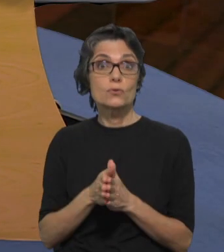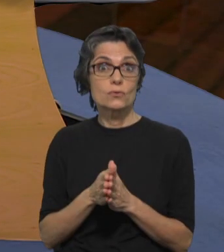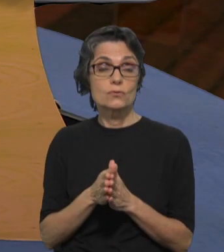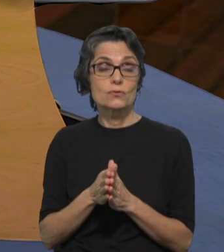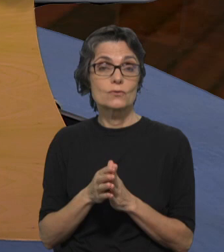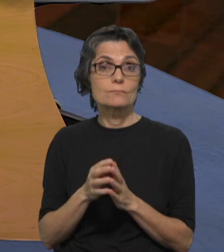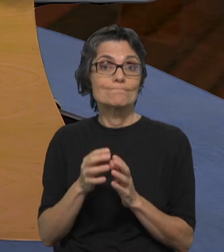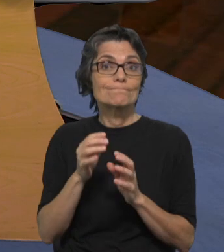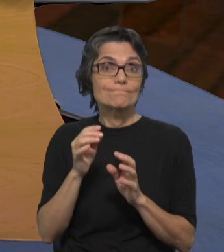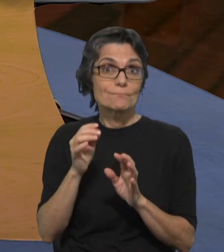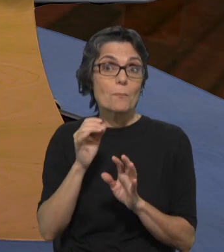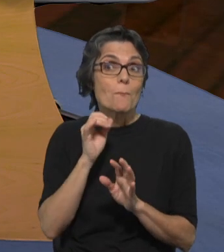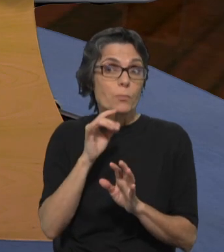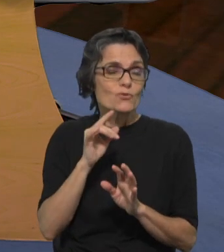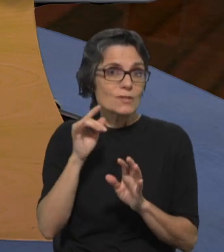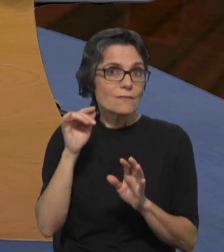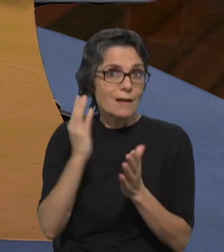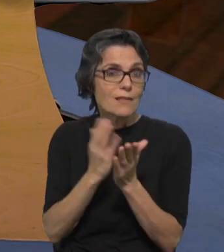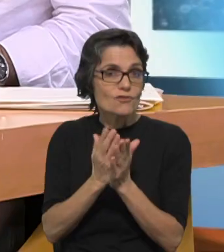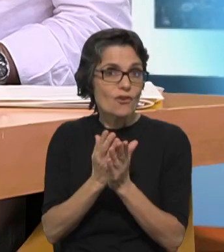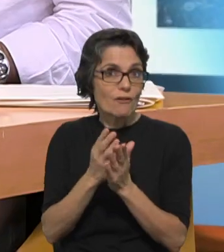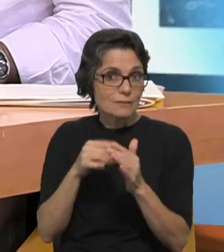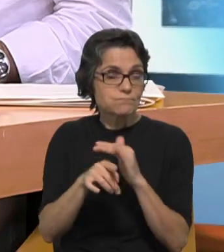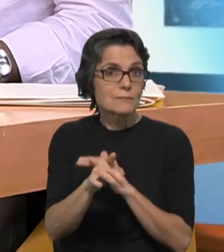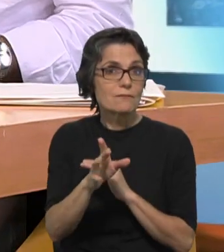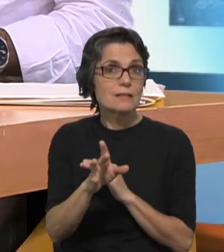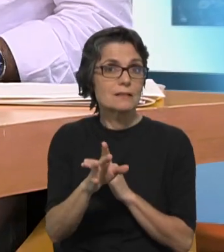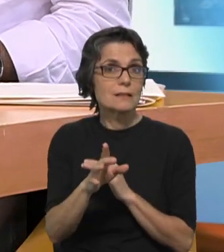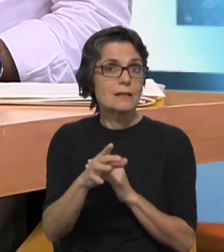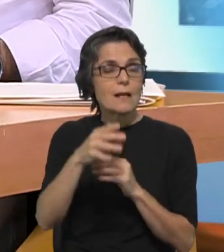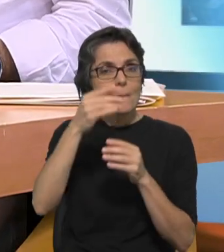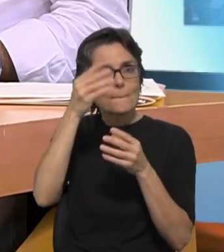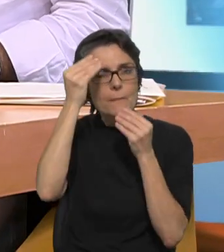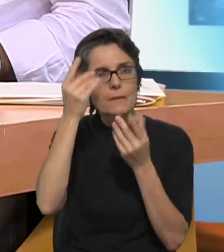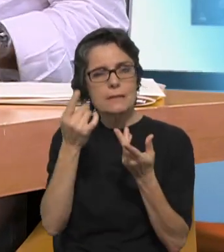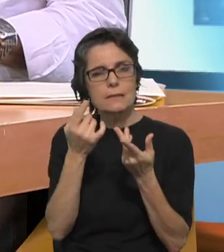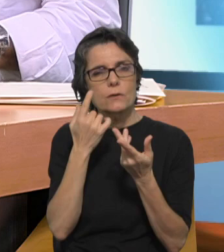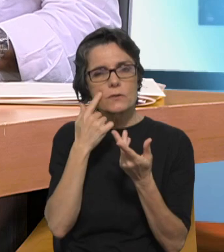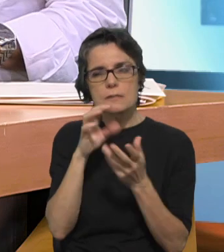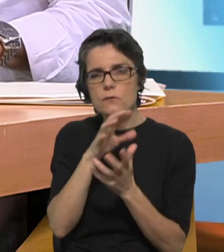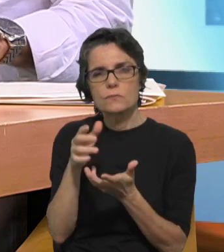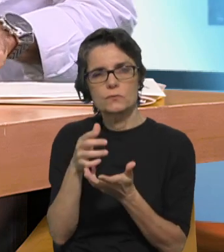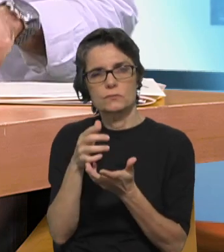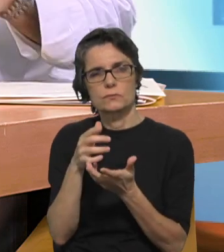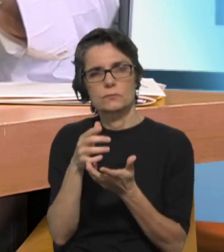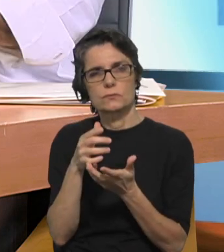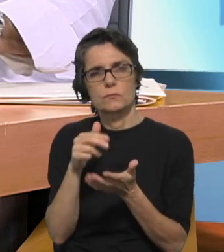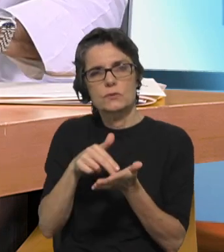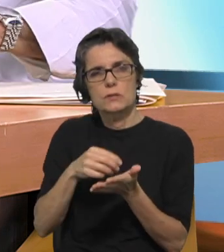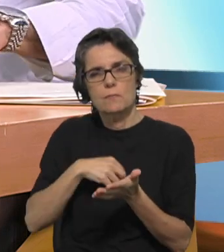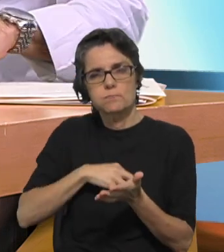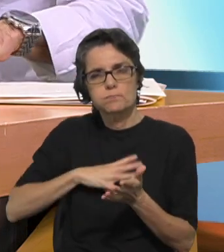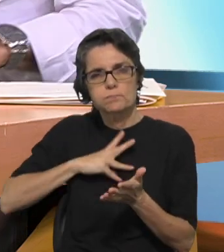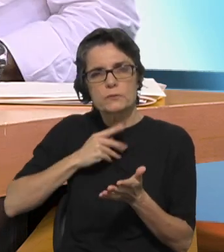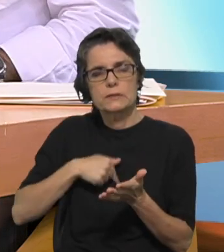escola. E está na escola para aprender, para perceber melhor o mundo, para poder agir sobre ele. Enquanto que, na altura de 25